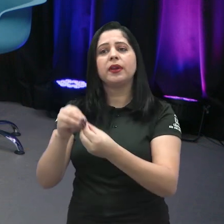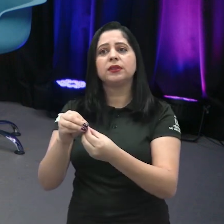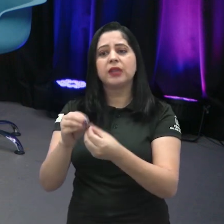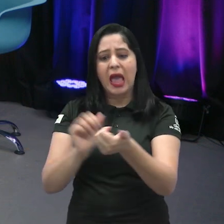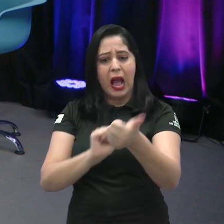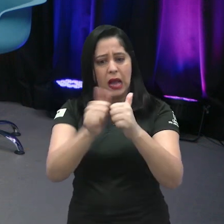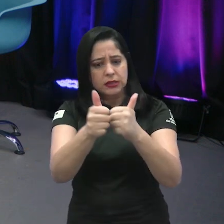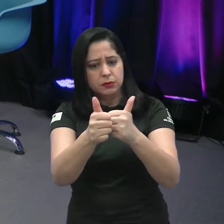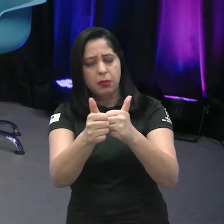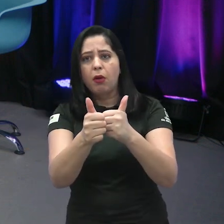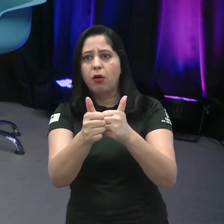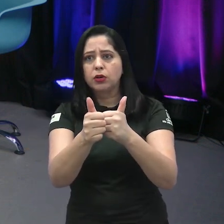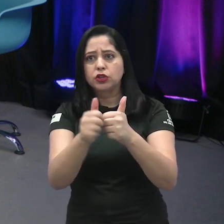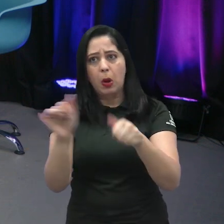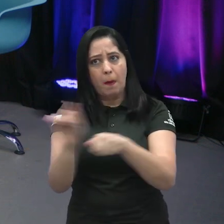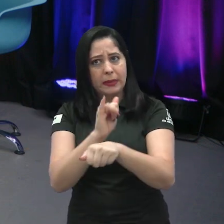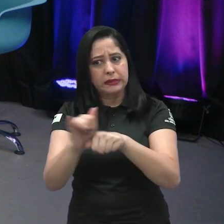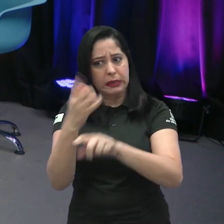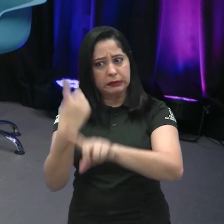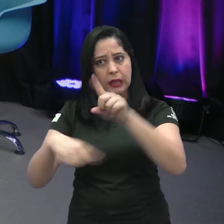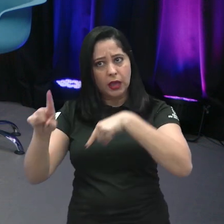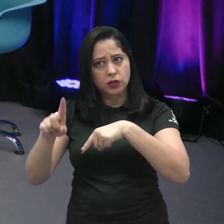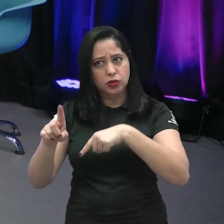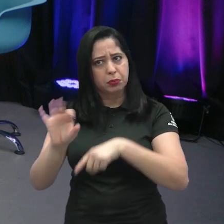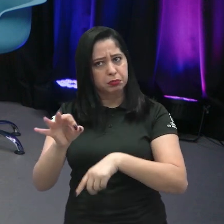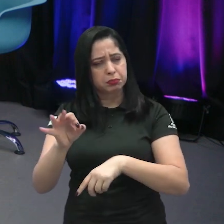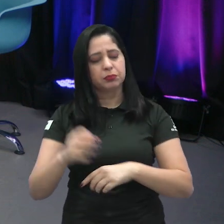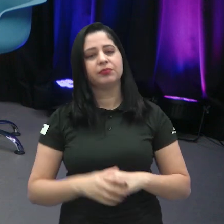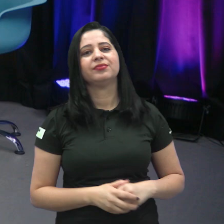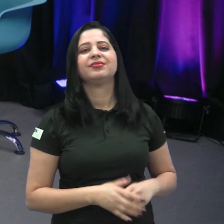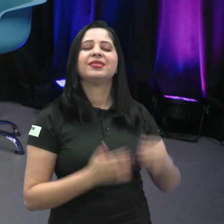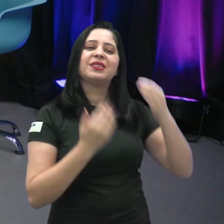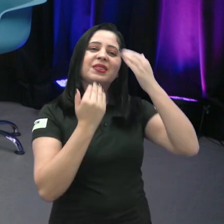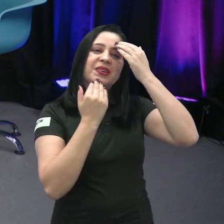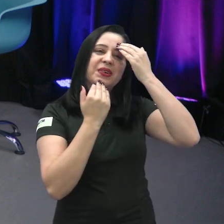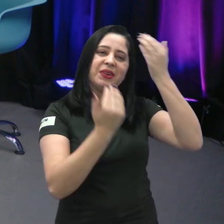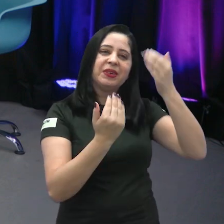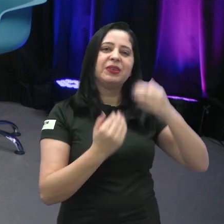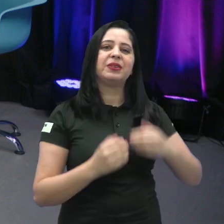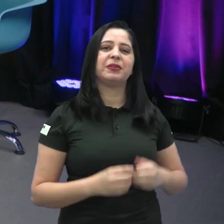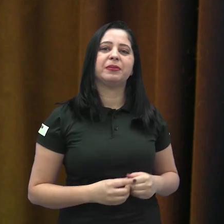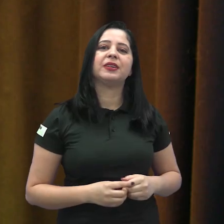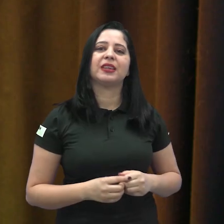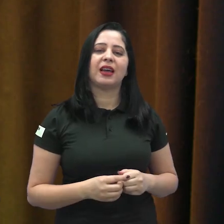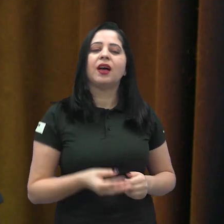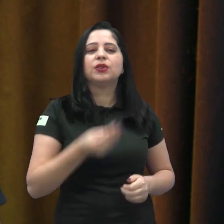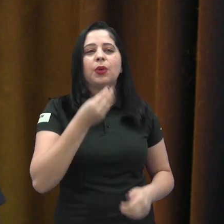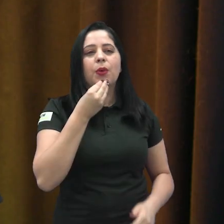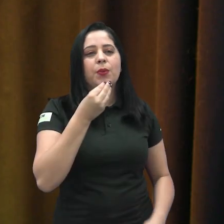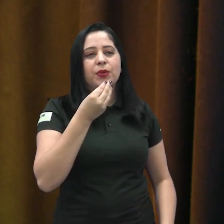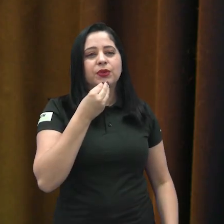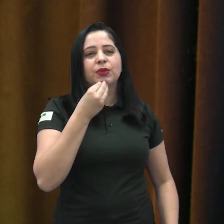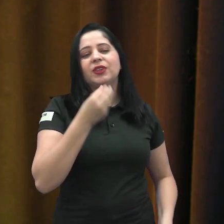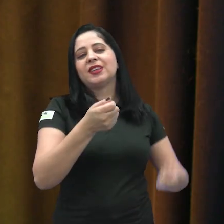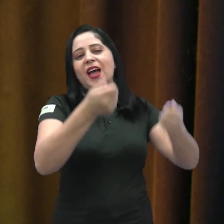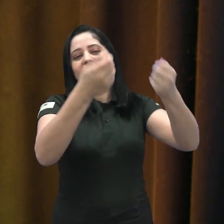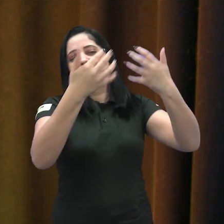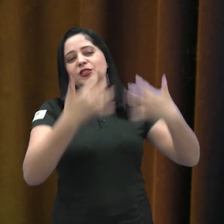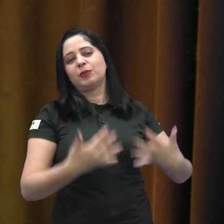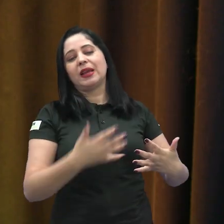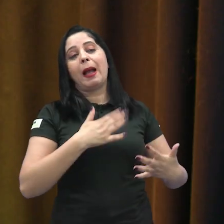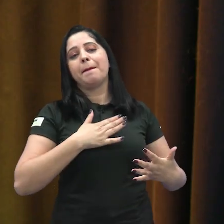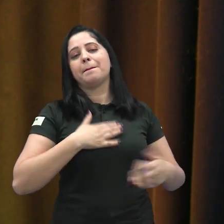esporte pode ser sim uma ferramenta de desenvolvimento para as pessoas. Sim, eu que agradeço essa